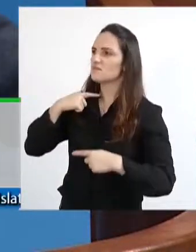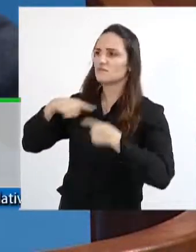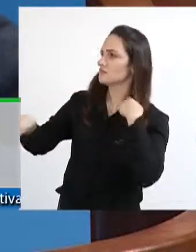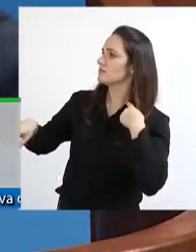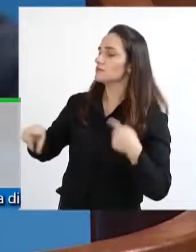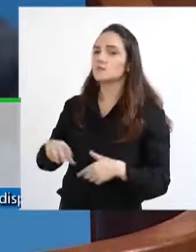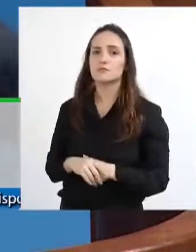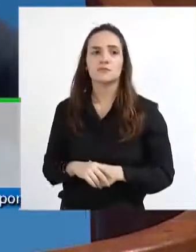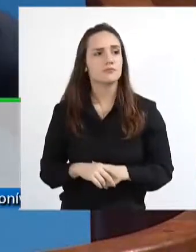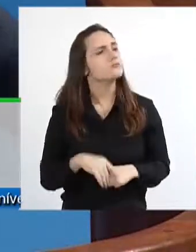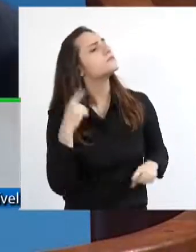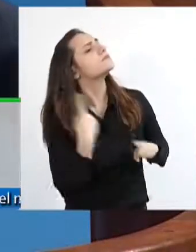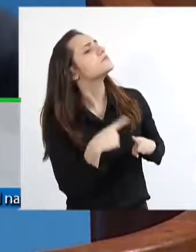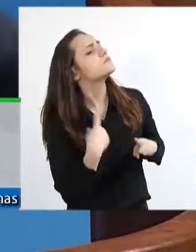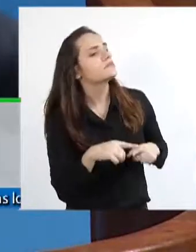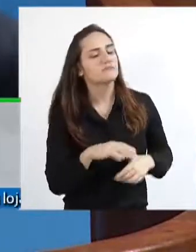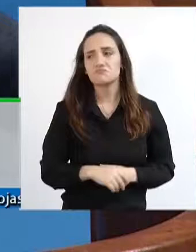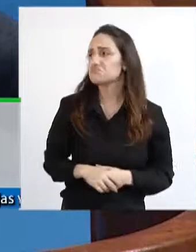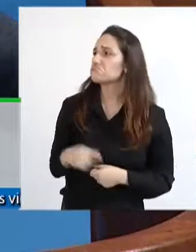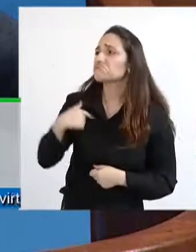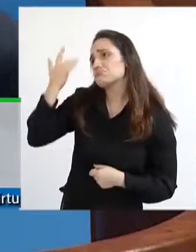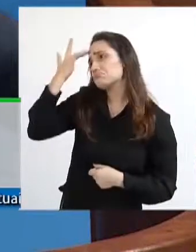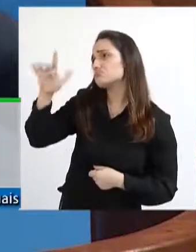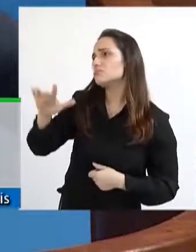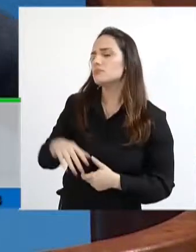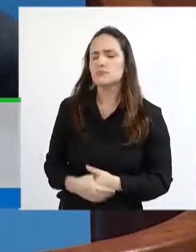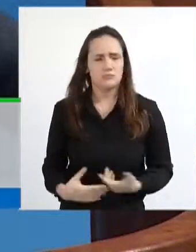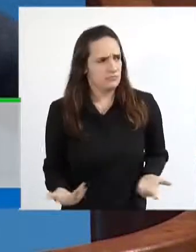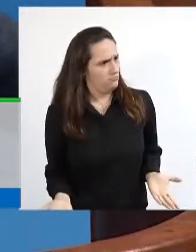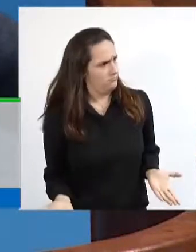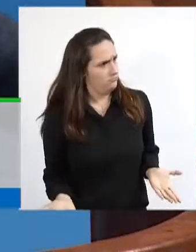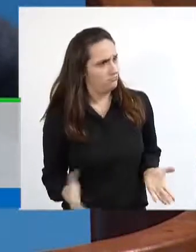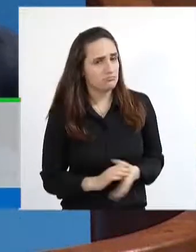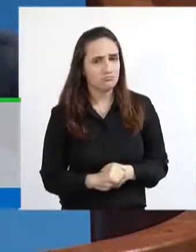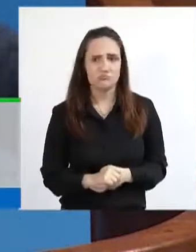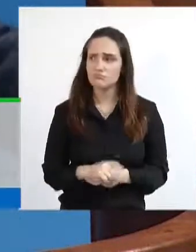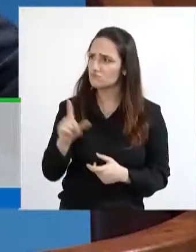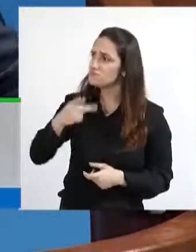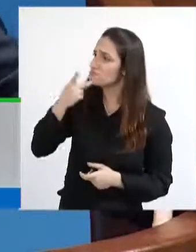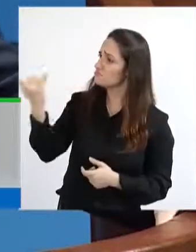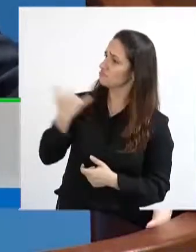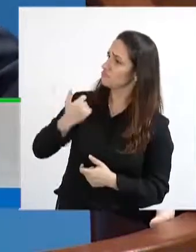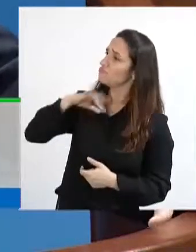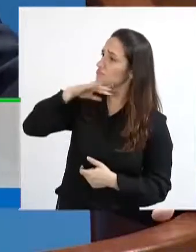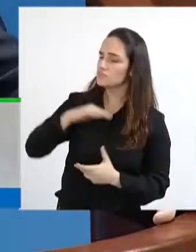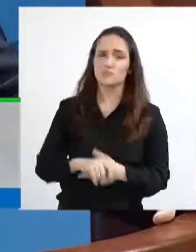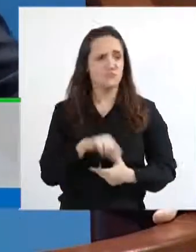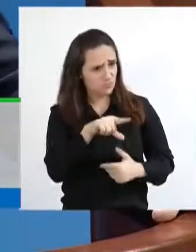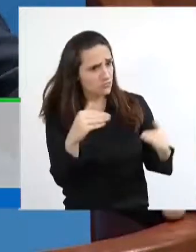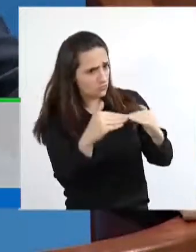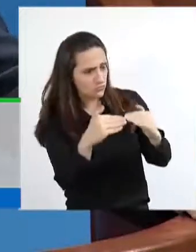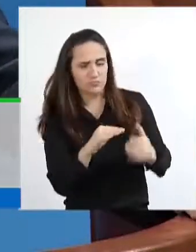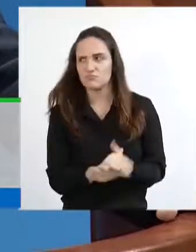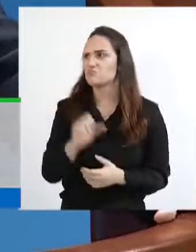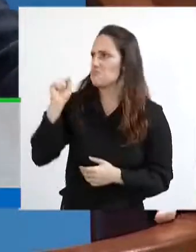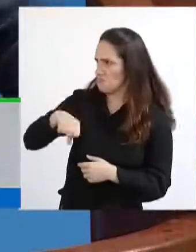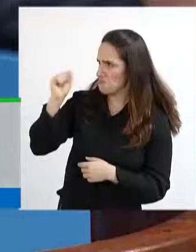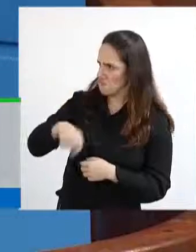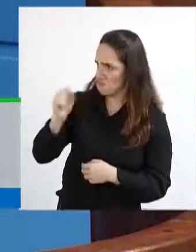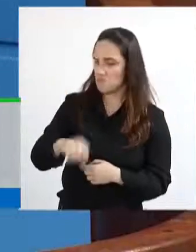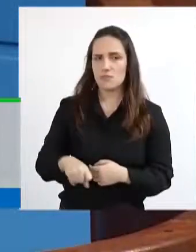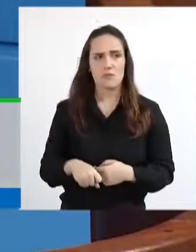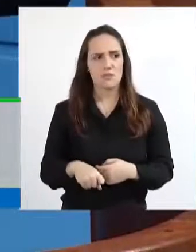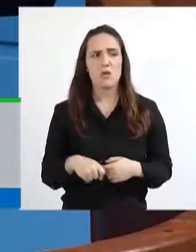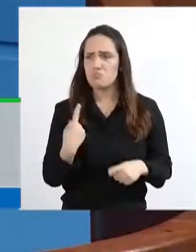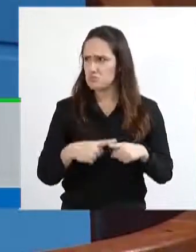contra. Mas você é contra por quê? Ah, não sei. Falaram que é ruim. Aí você é a favor? Não, eu sou a favor, porque